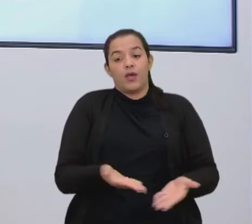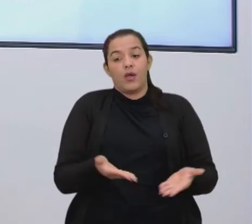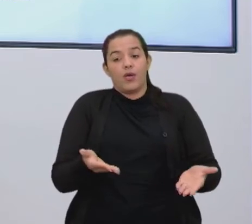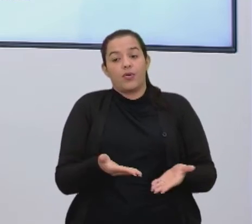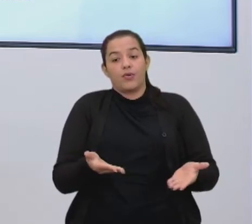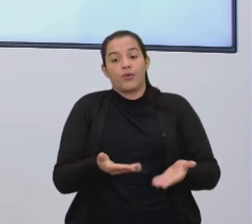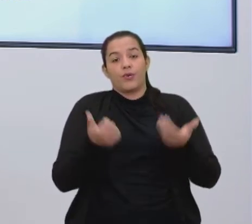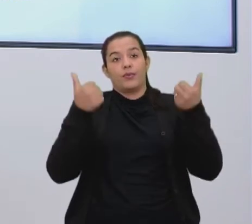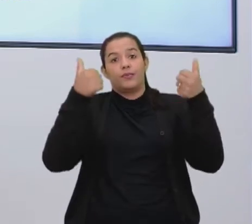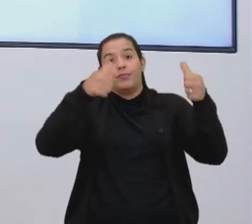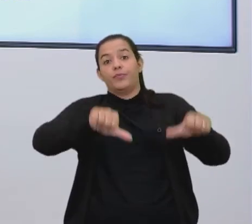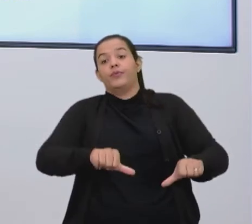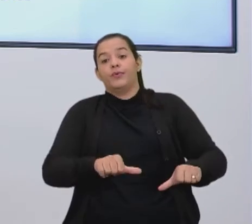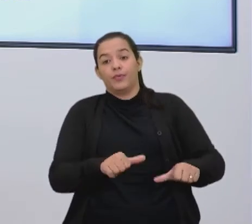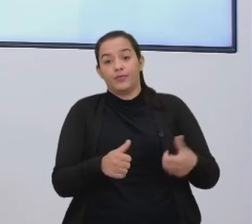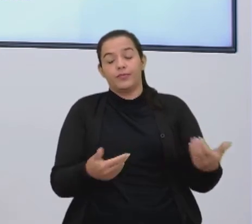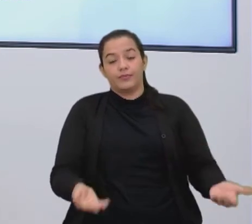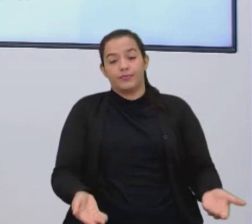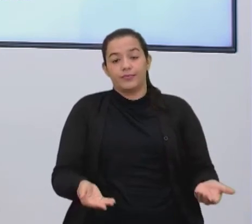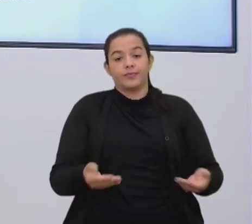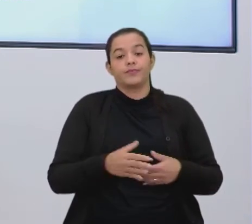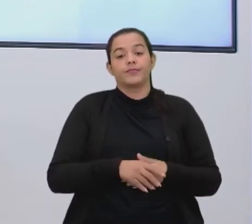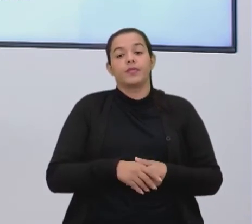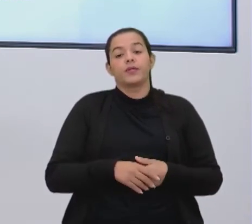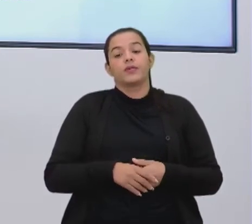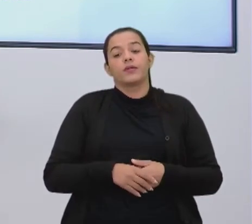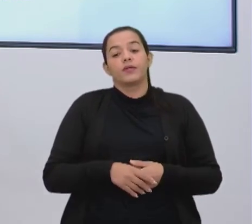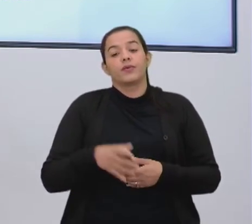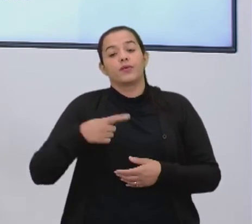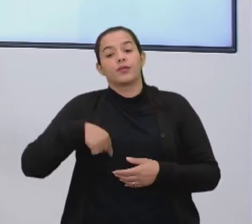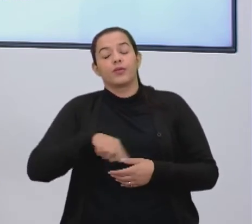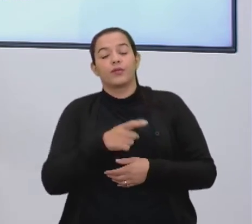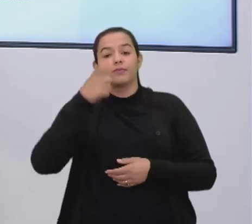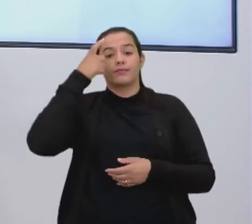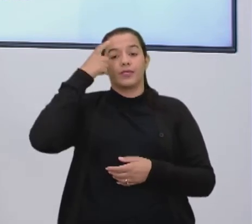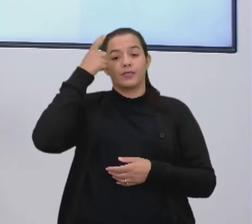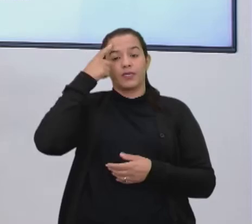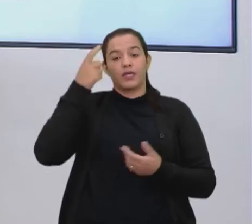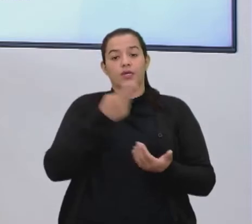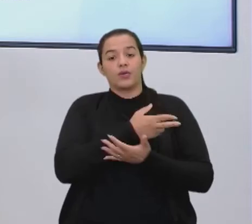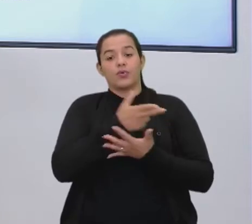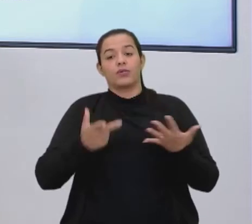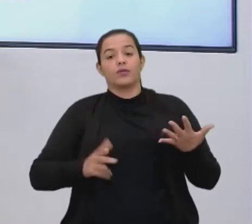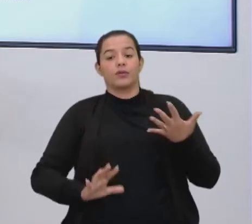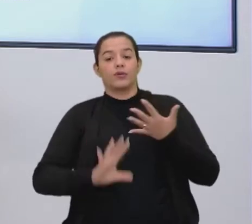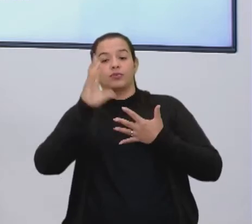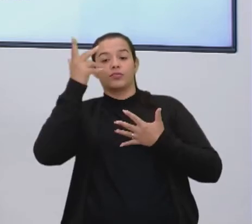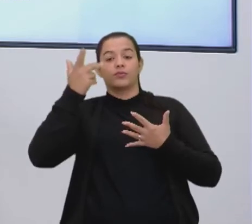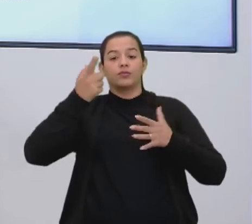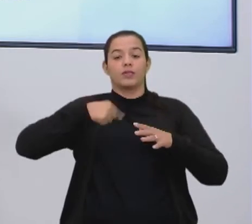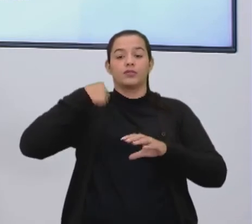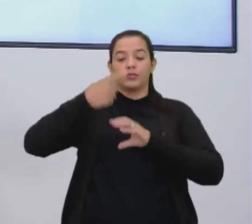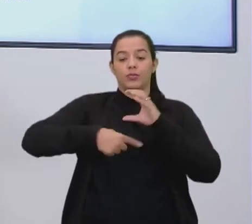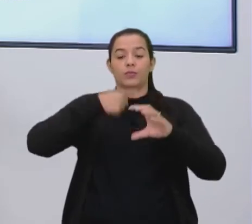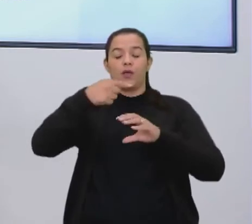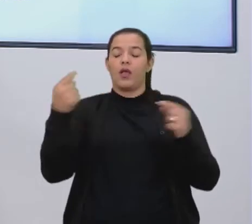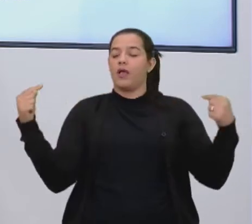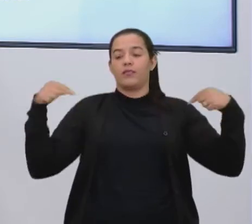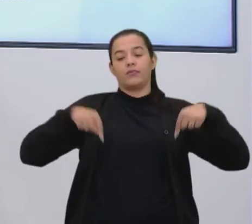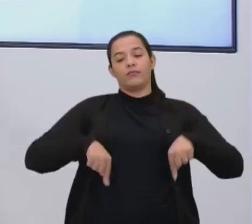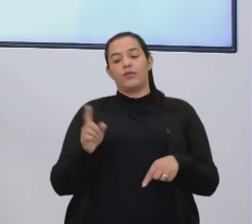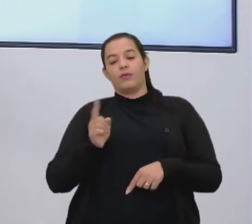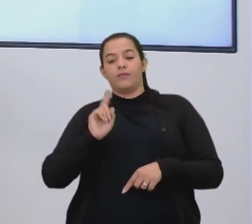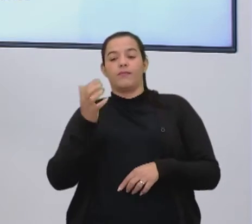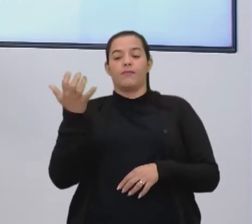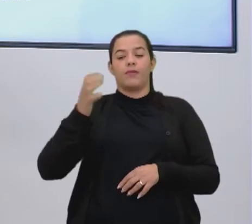tipo, encareceu absurdamente. Porque não adianta a gente achar que coisas que acontecem ao redor do mundo não impactam